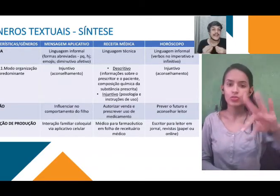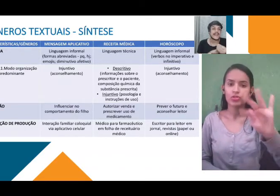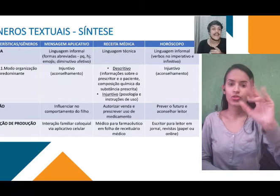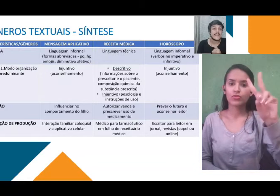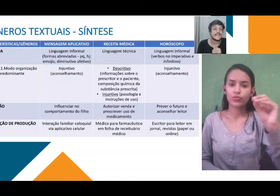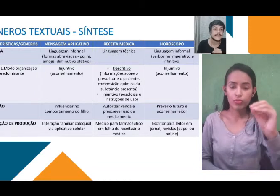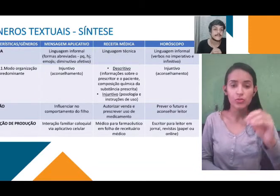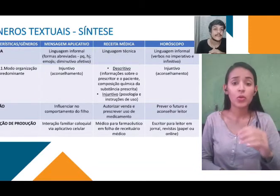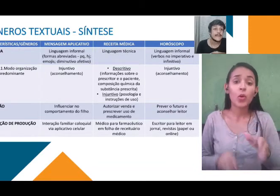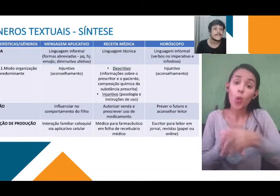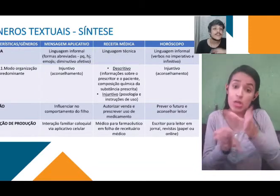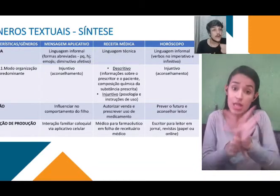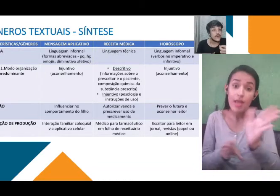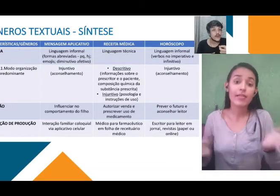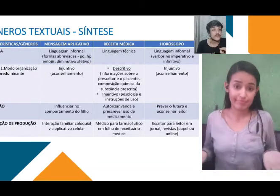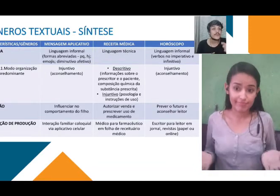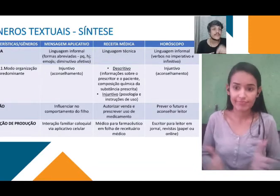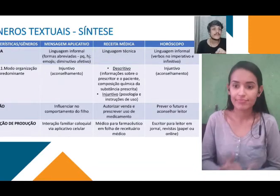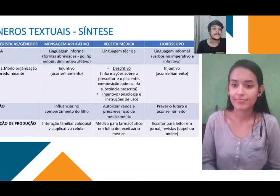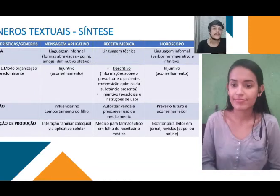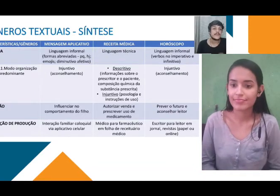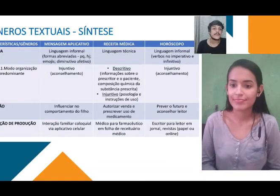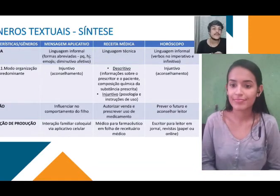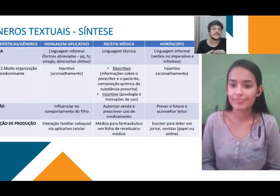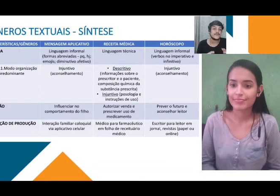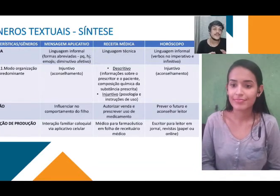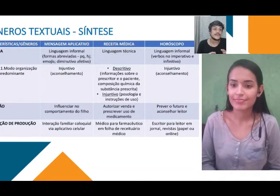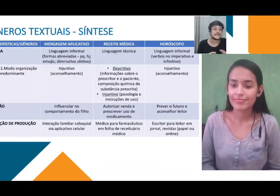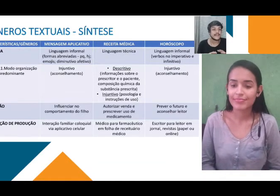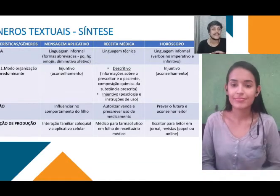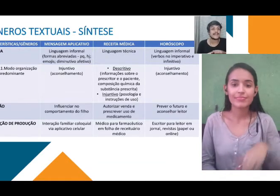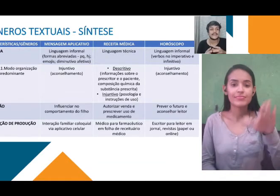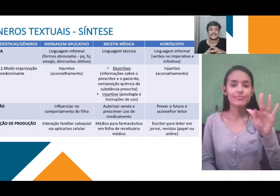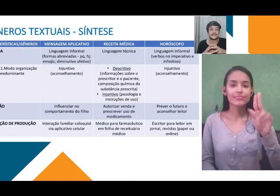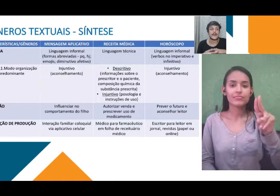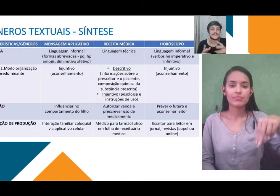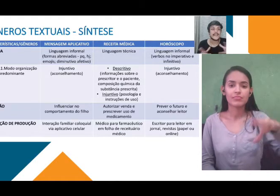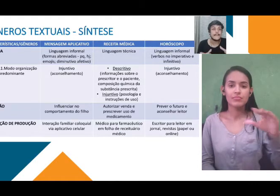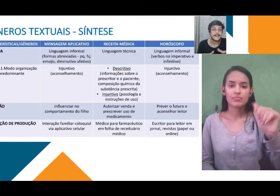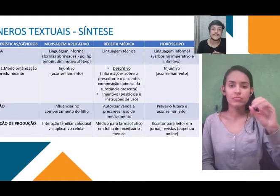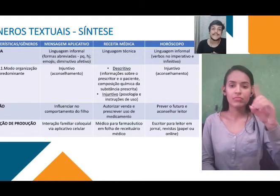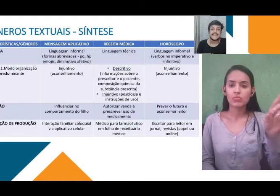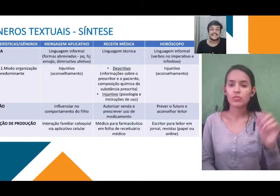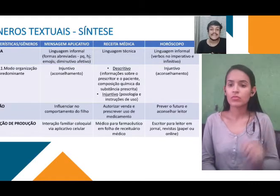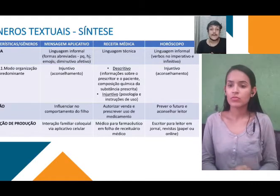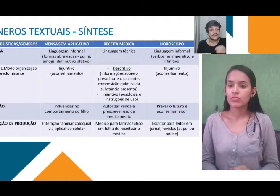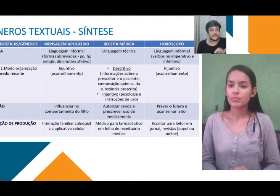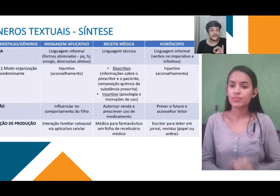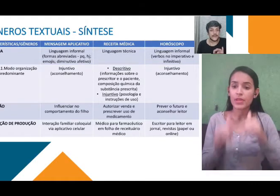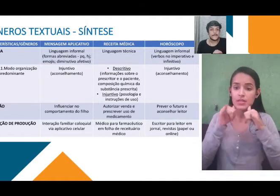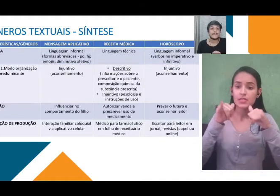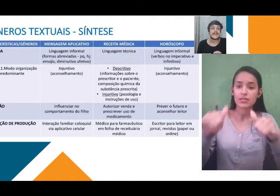textuais, revezando, né? Já o horóscopo, nós temos a predominância do injuntivo, né? O aconselhamento.